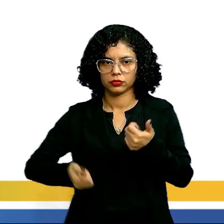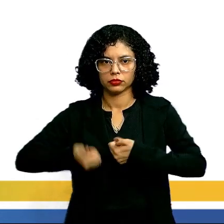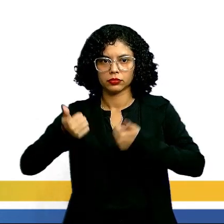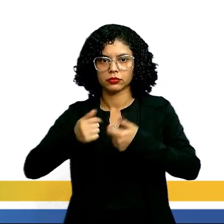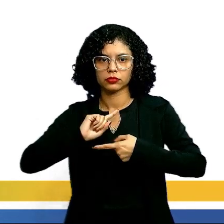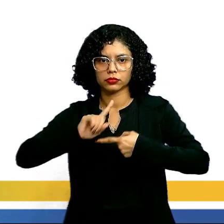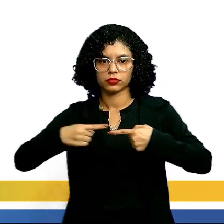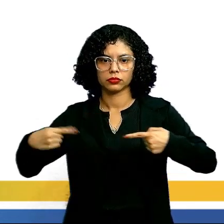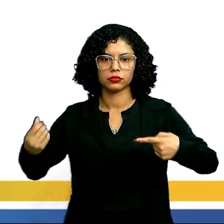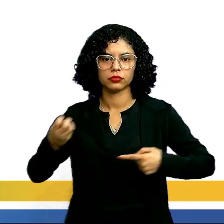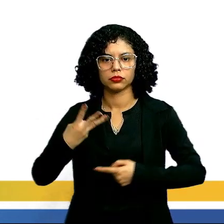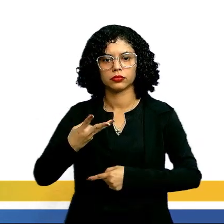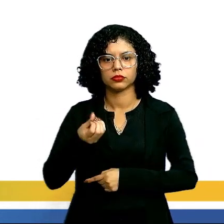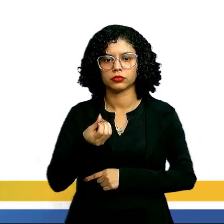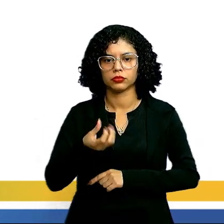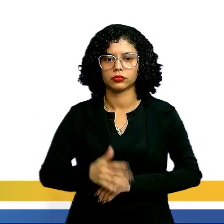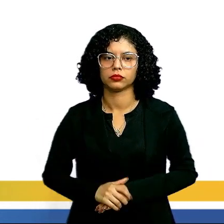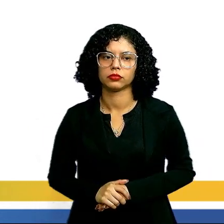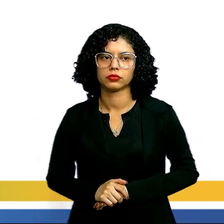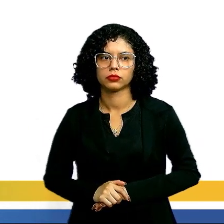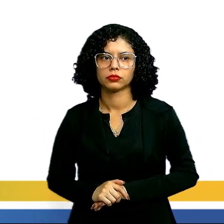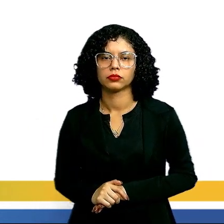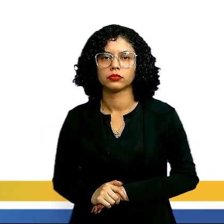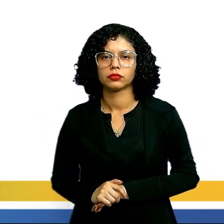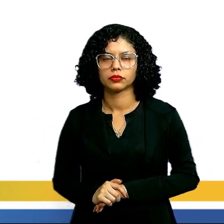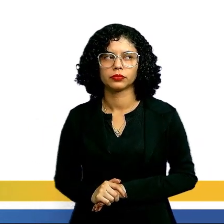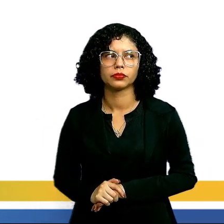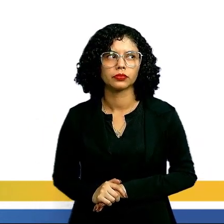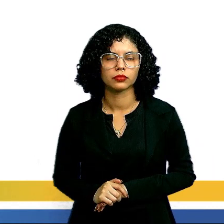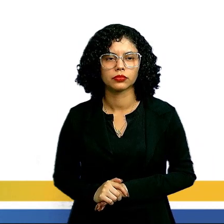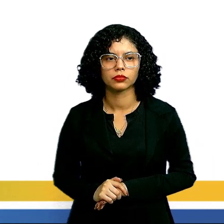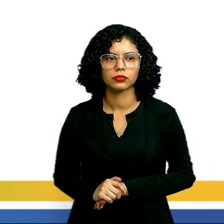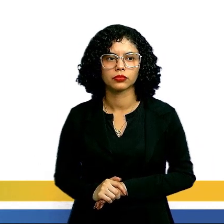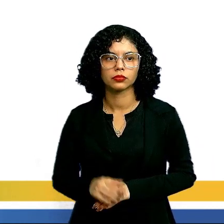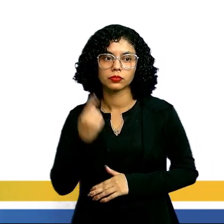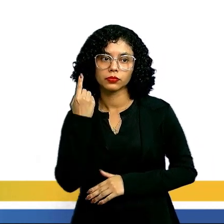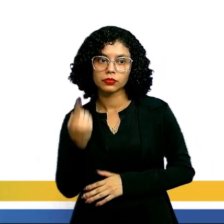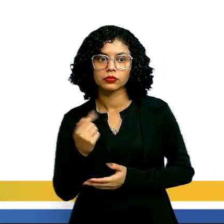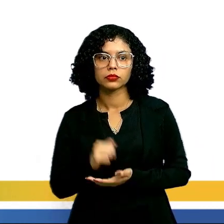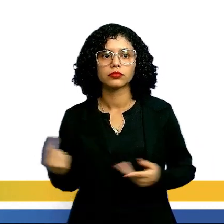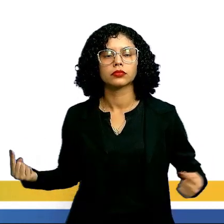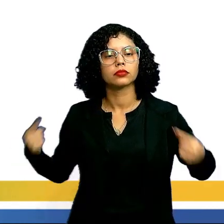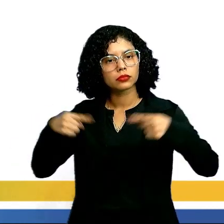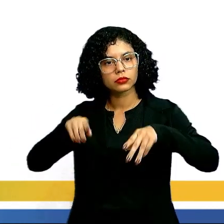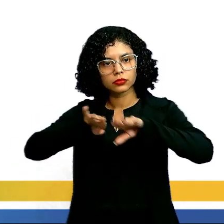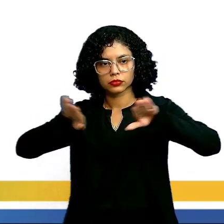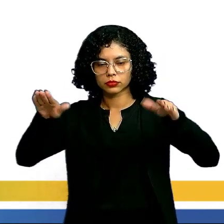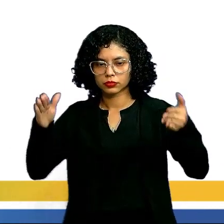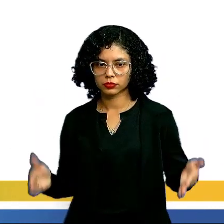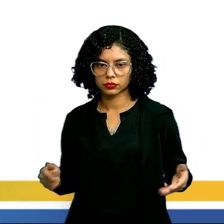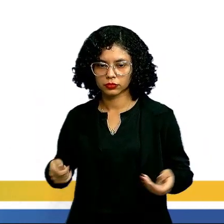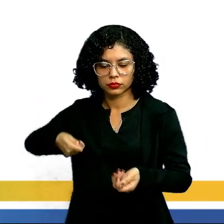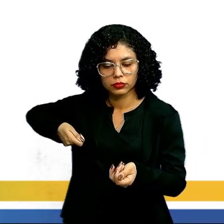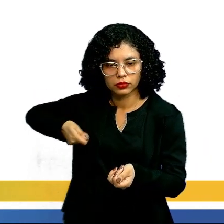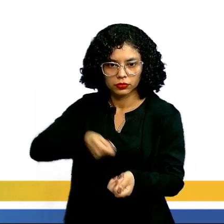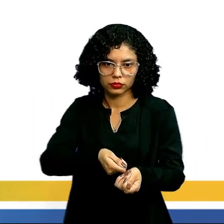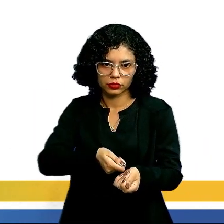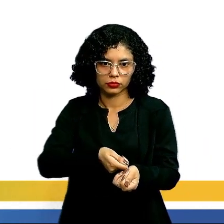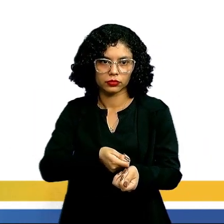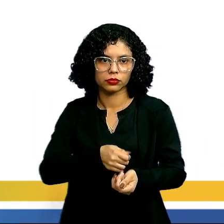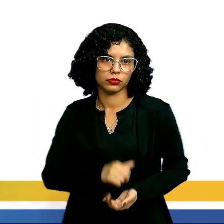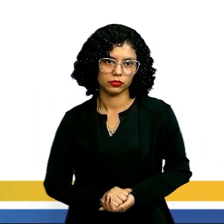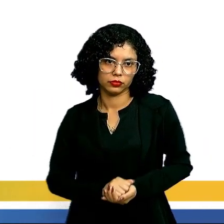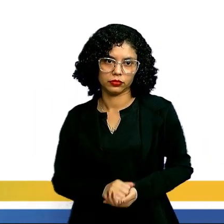Enem, na página de número 36. Um jogo disputado em uma mesa